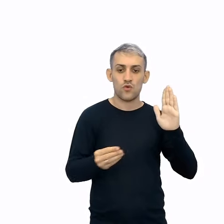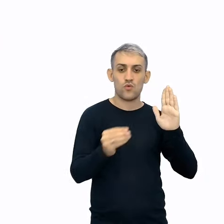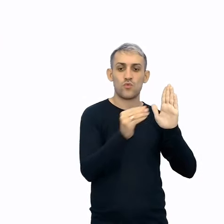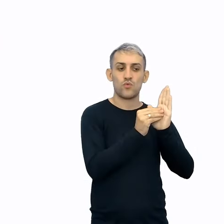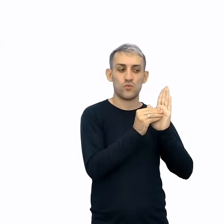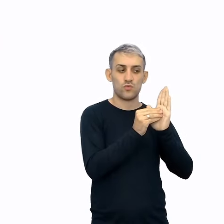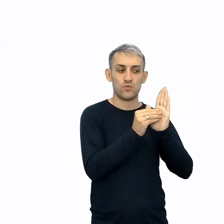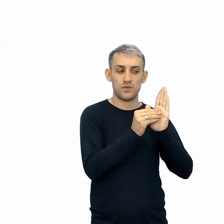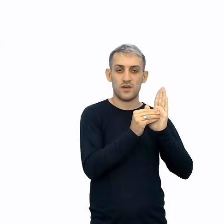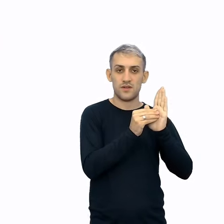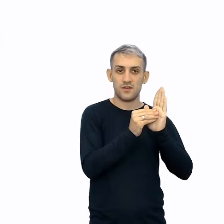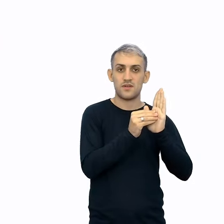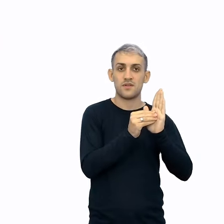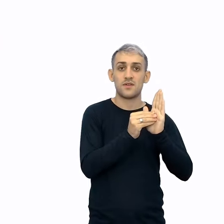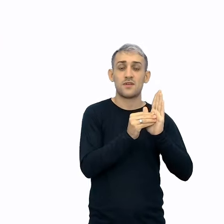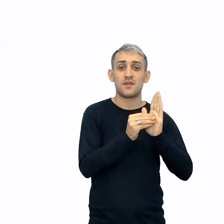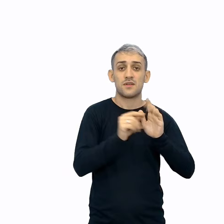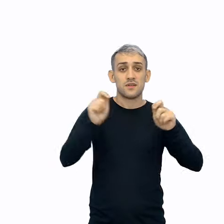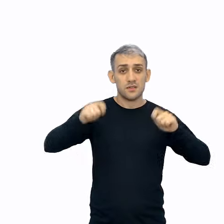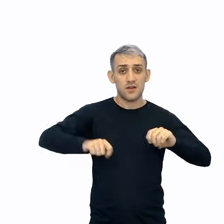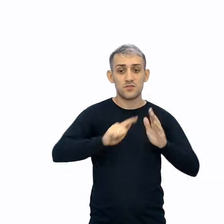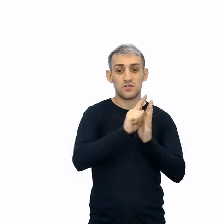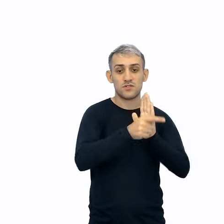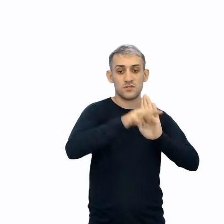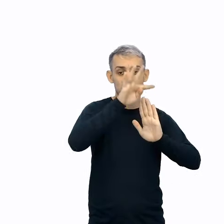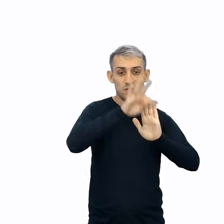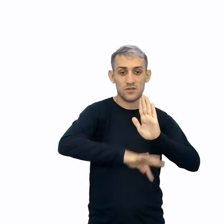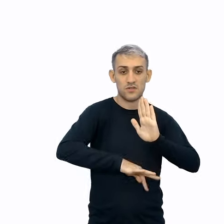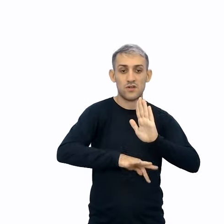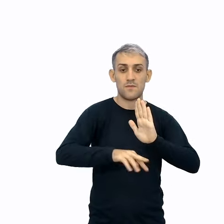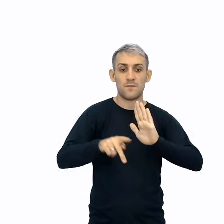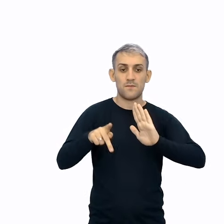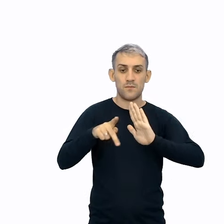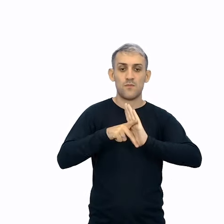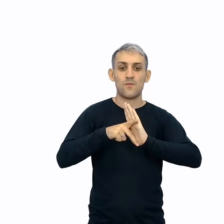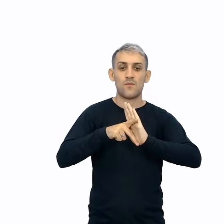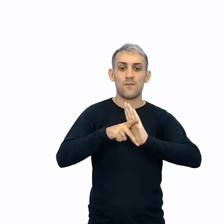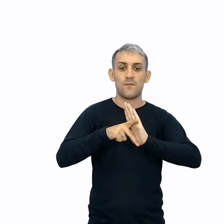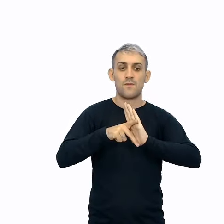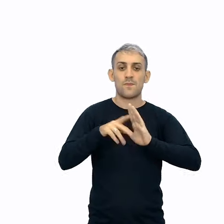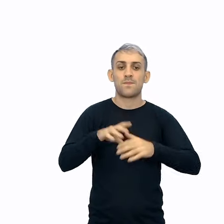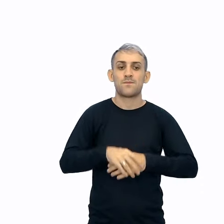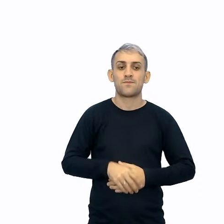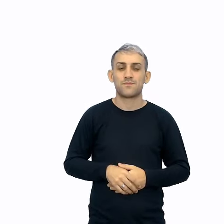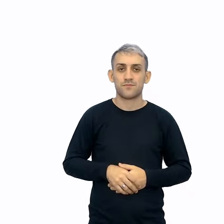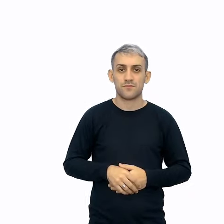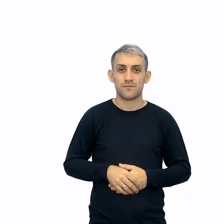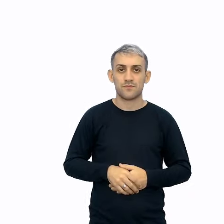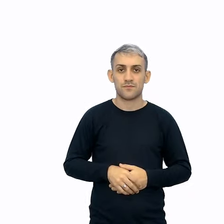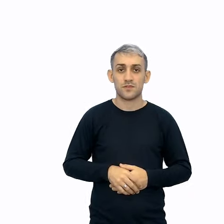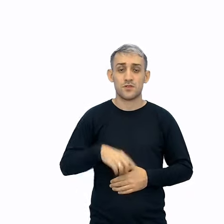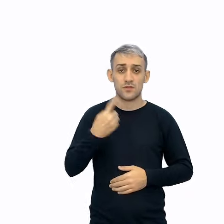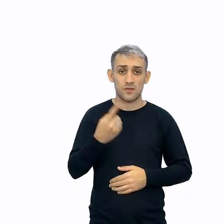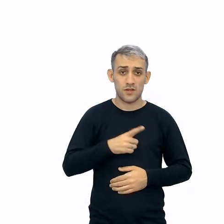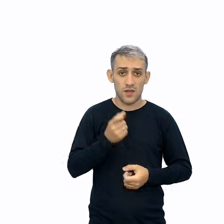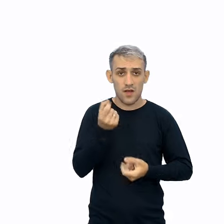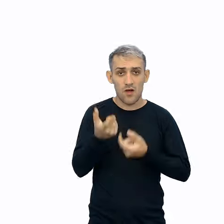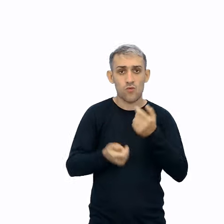modelo revisão para o gênero textual seminário, tá? Isto, aí nós temos algumas